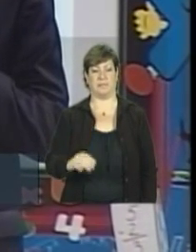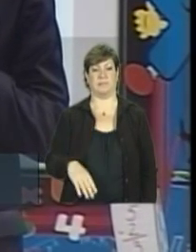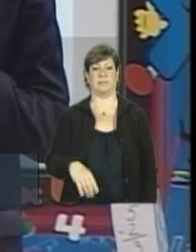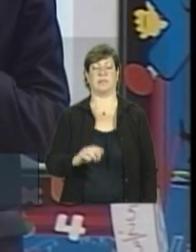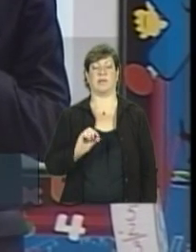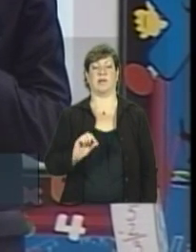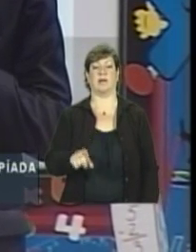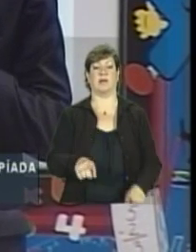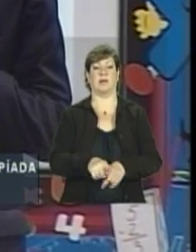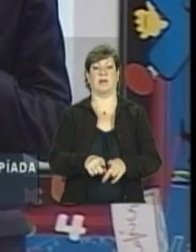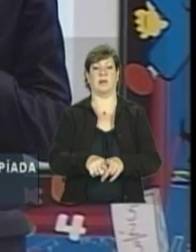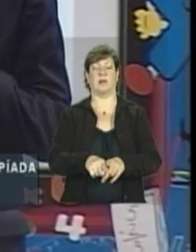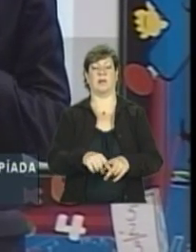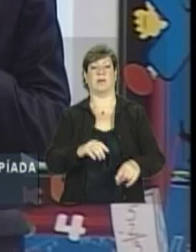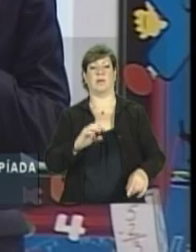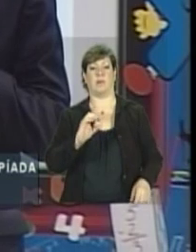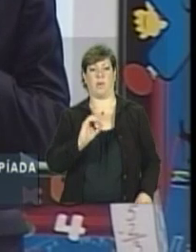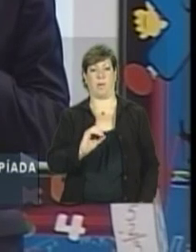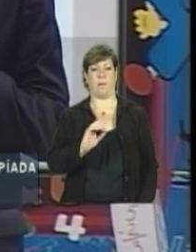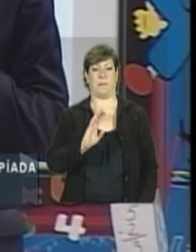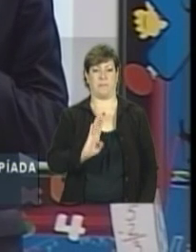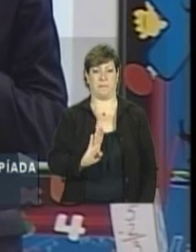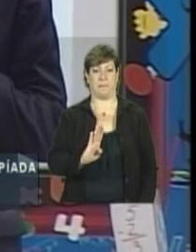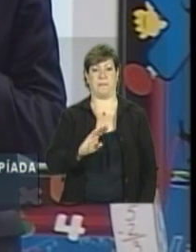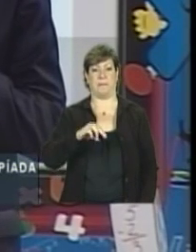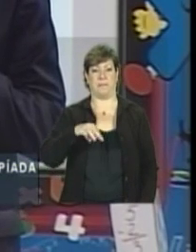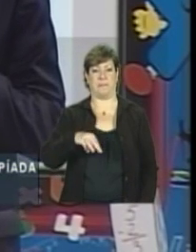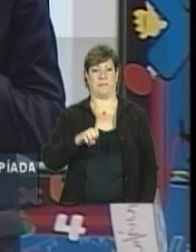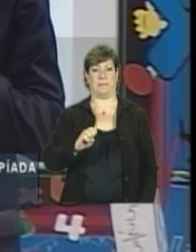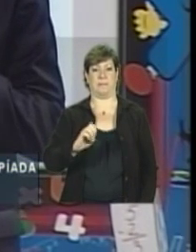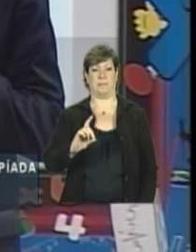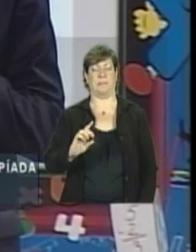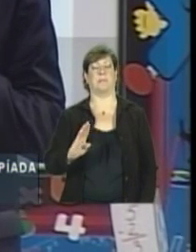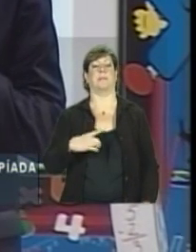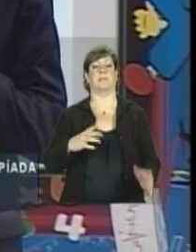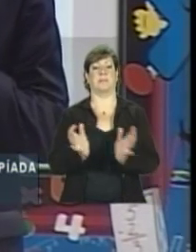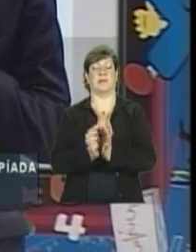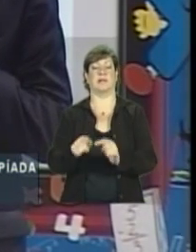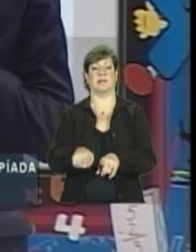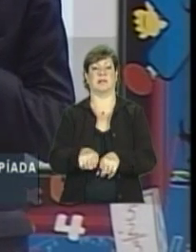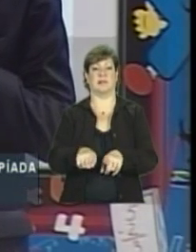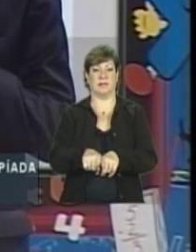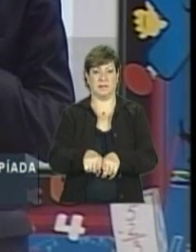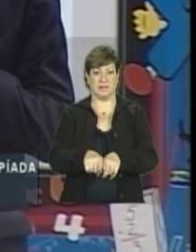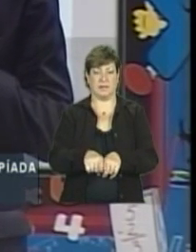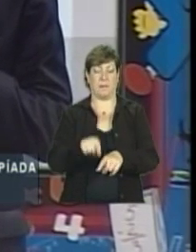www.obmep, que é a Olimpíada Brasileira de Matemática das Escolas Públicas,